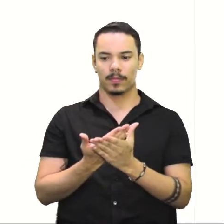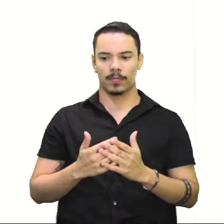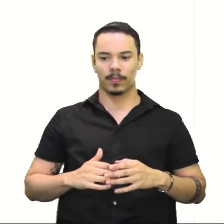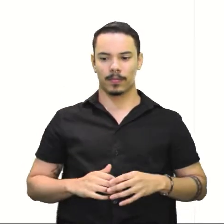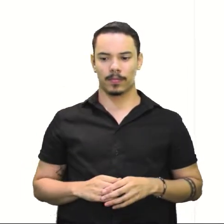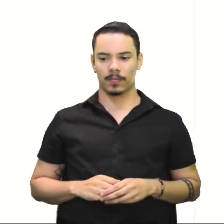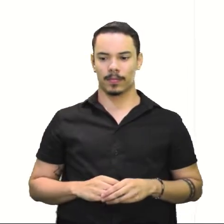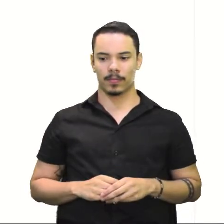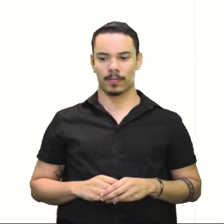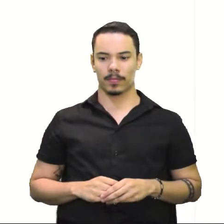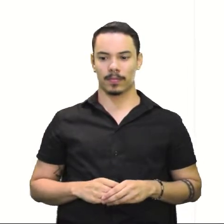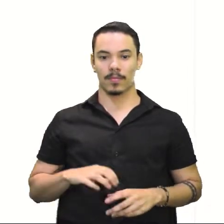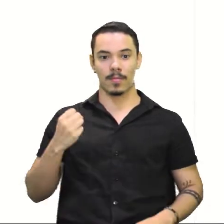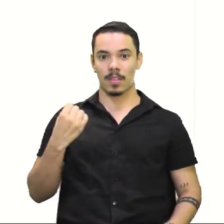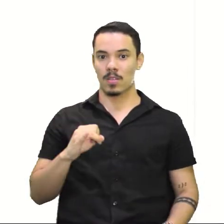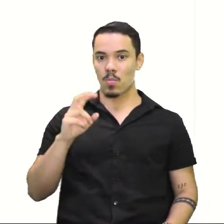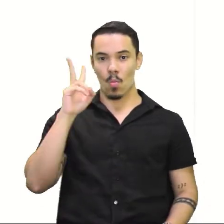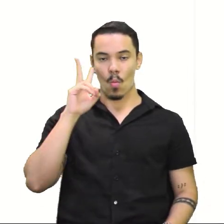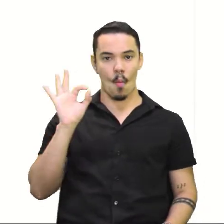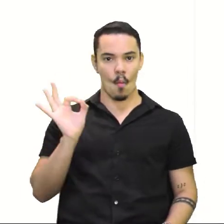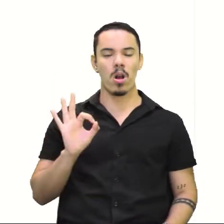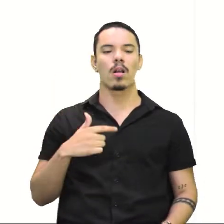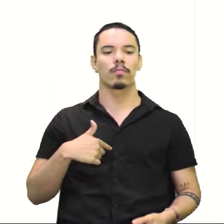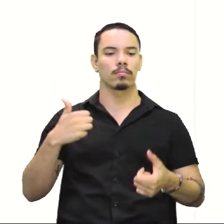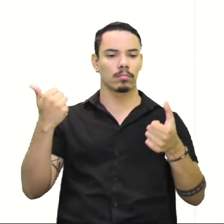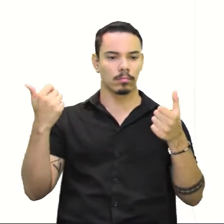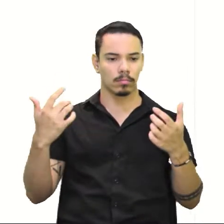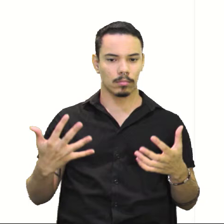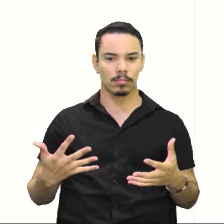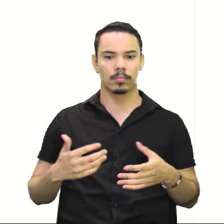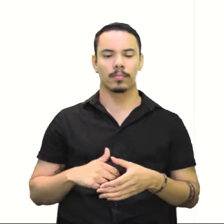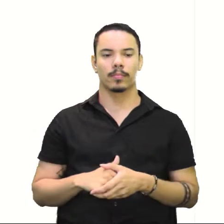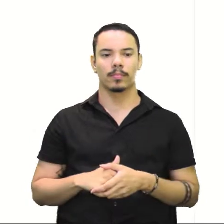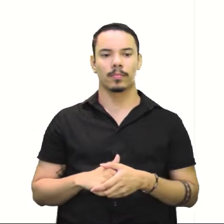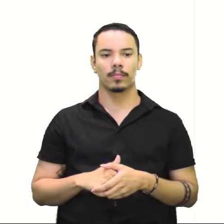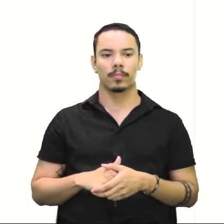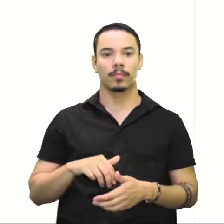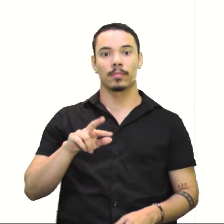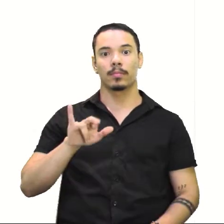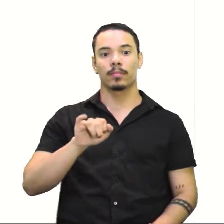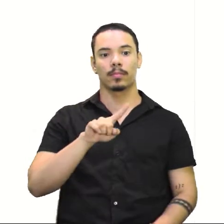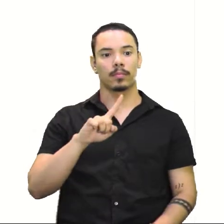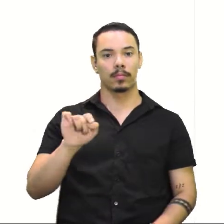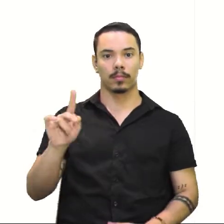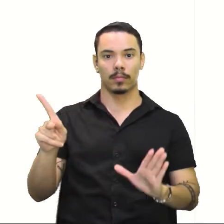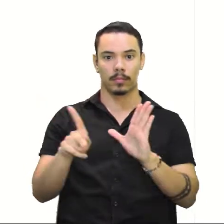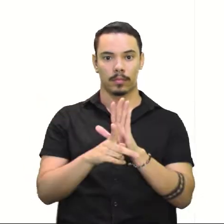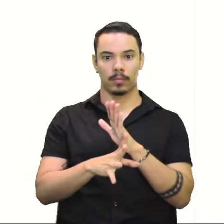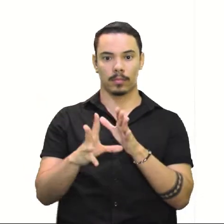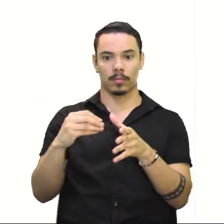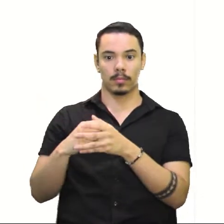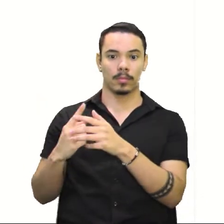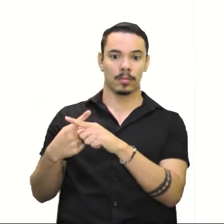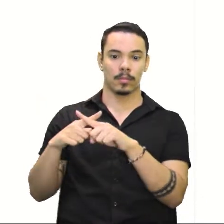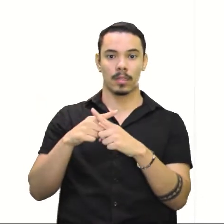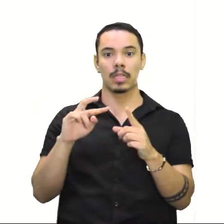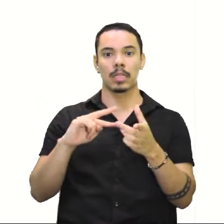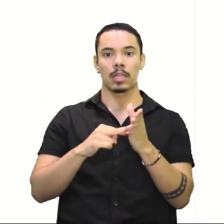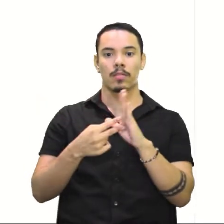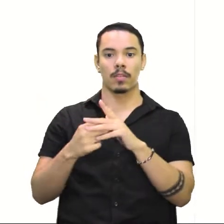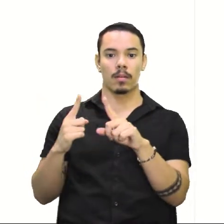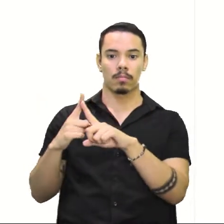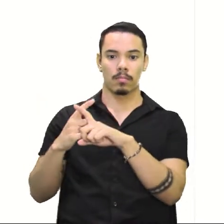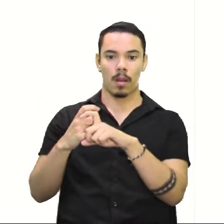Se não lembra, a gente vai lembrar vocês agora. A raiz de um polinômio é o que mesmo, professor Maurício? O valor da